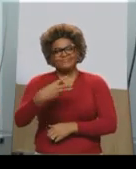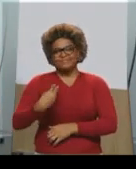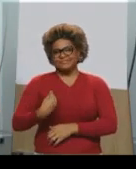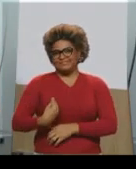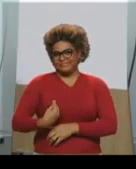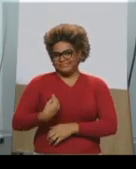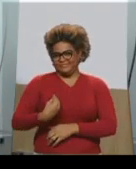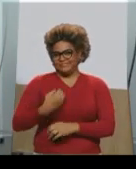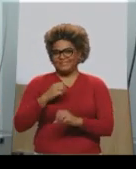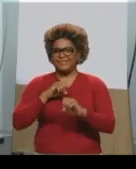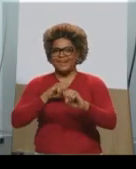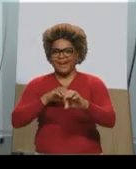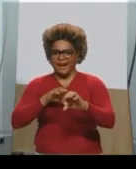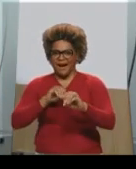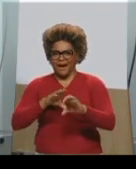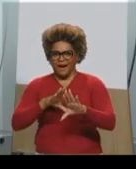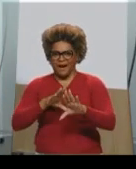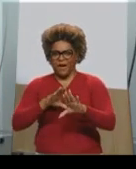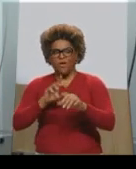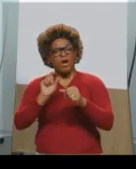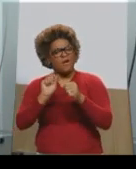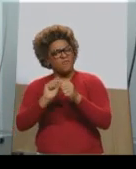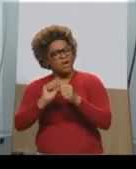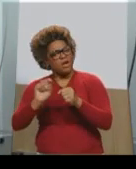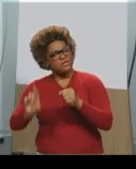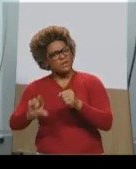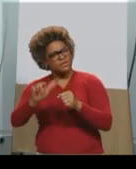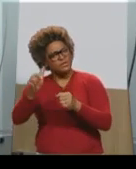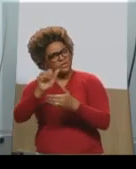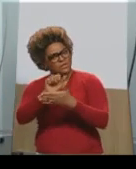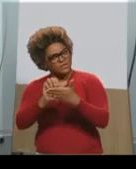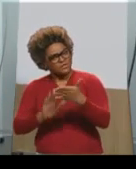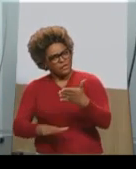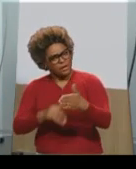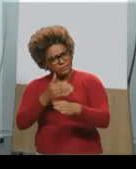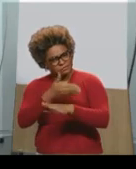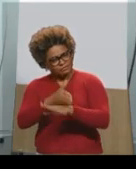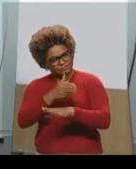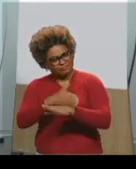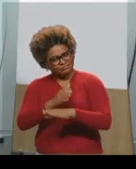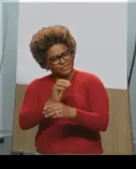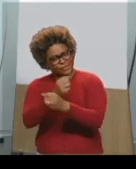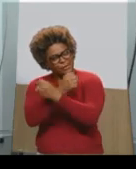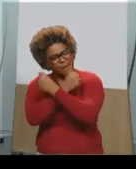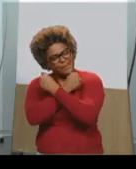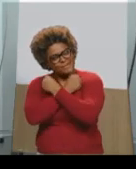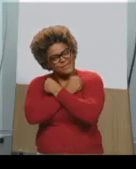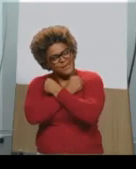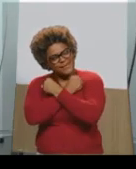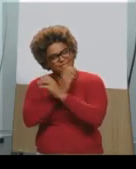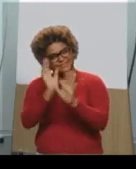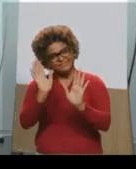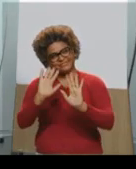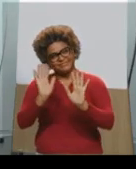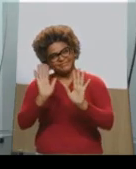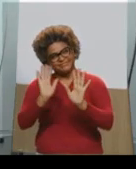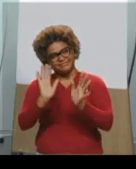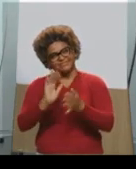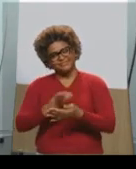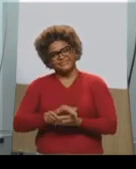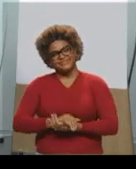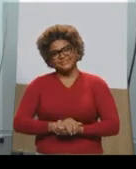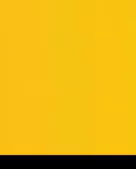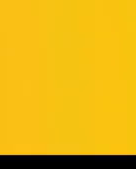fazendo os demais exercícios para estarem praticando. No mais, um grande abraço virtual e até mais!